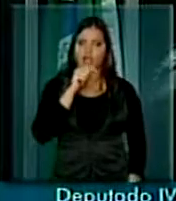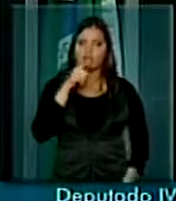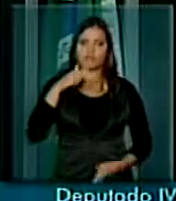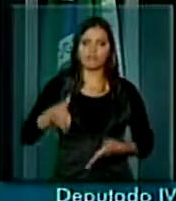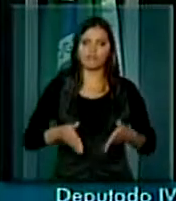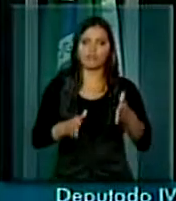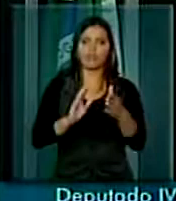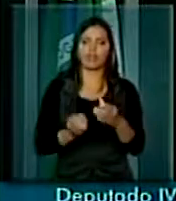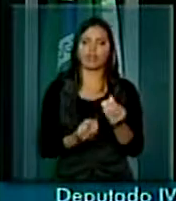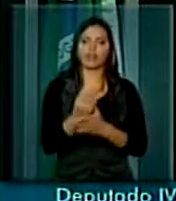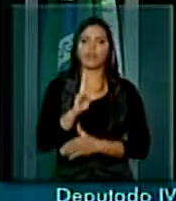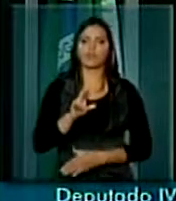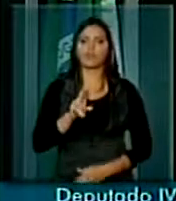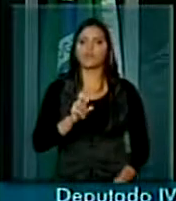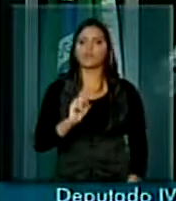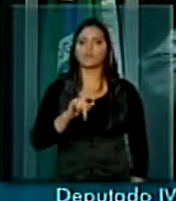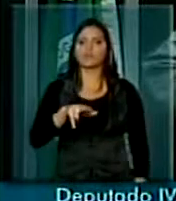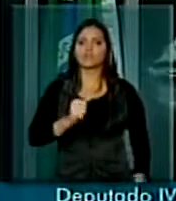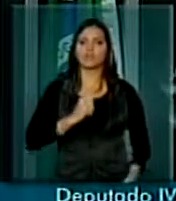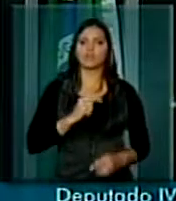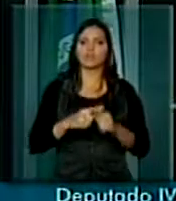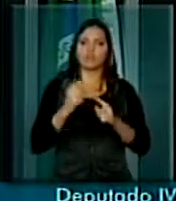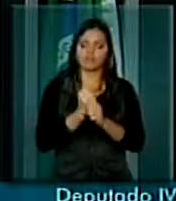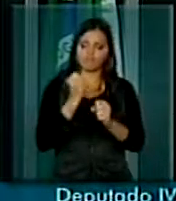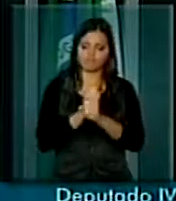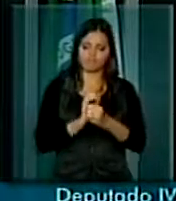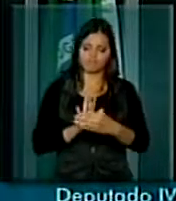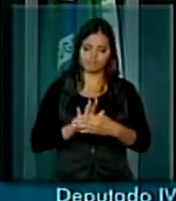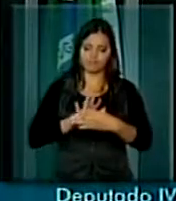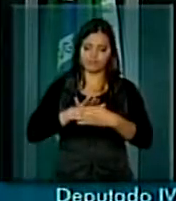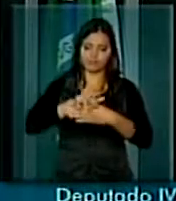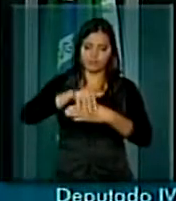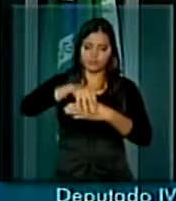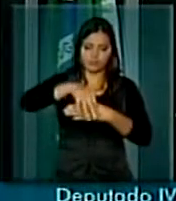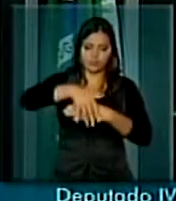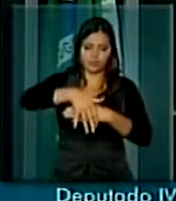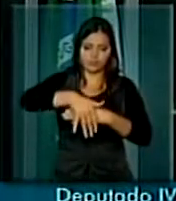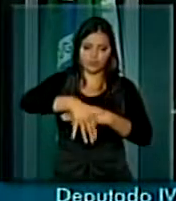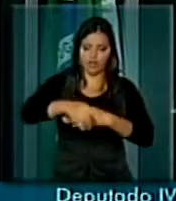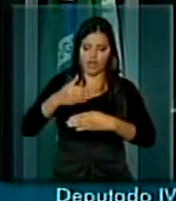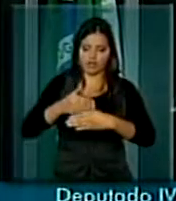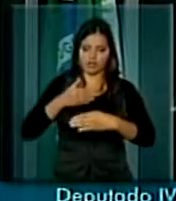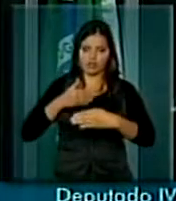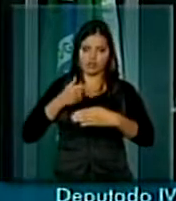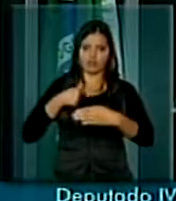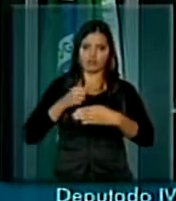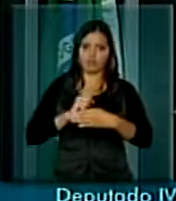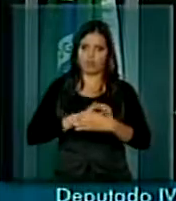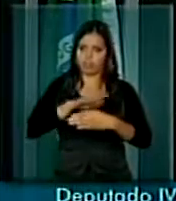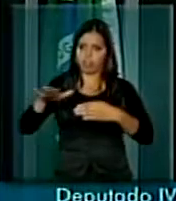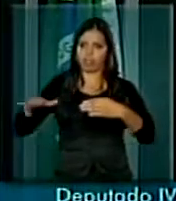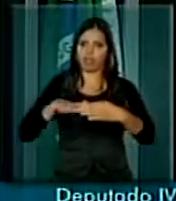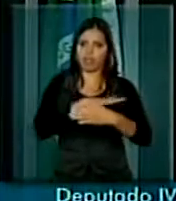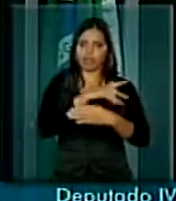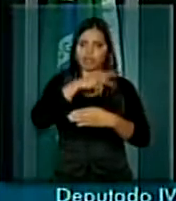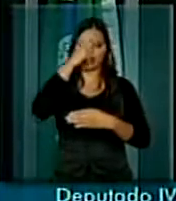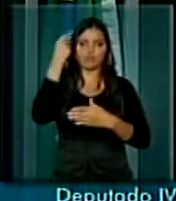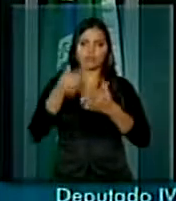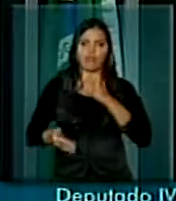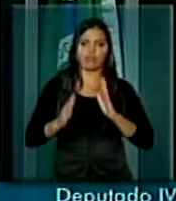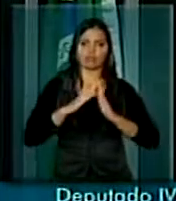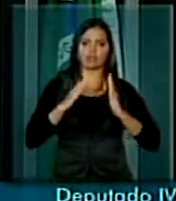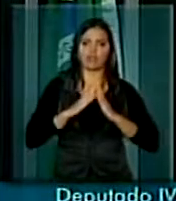uma usina que, na verdade, se projeta para 11 mil megawatts, mas que tem, de